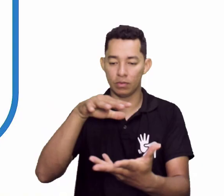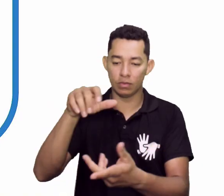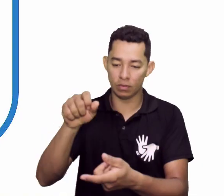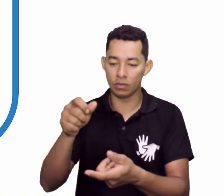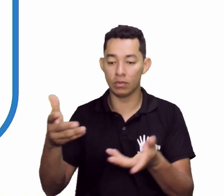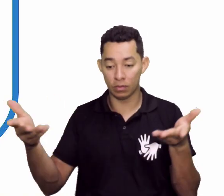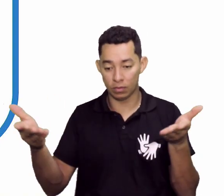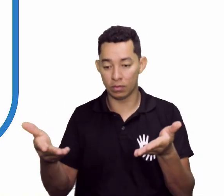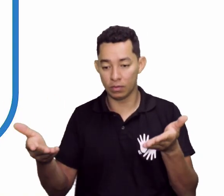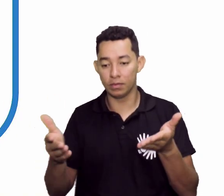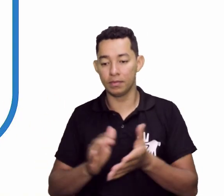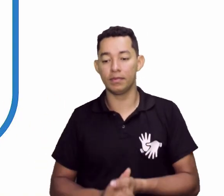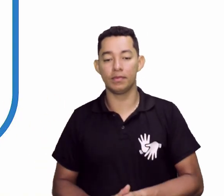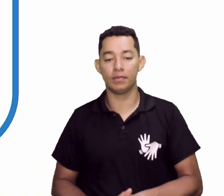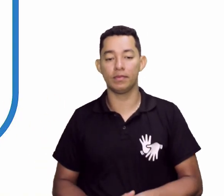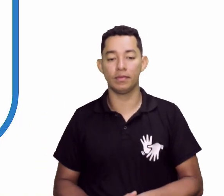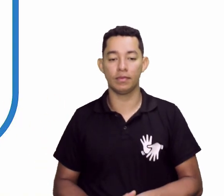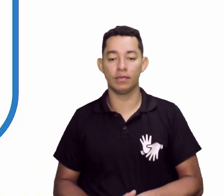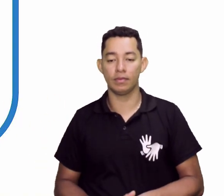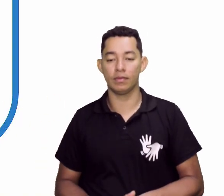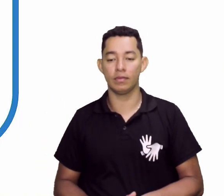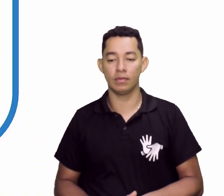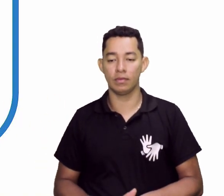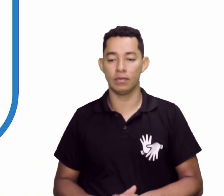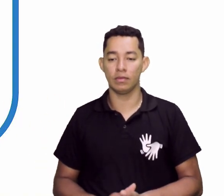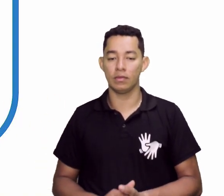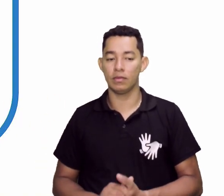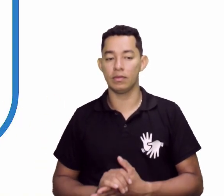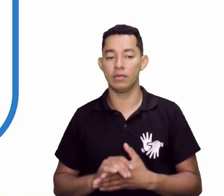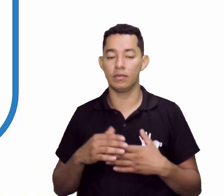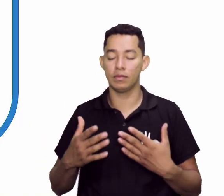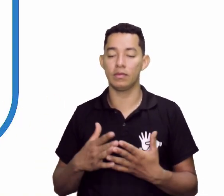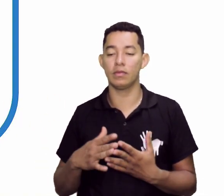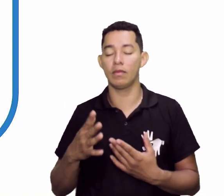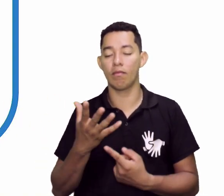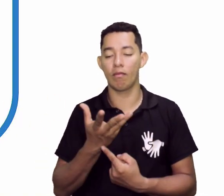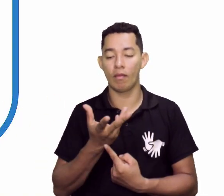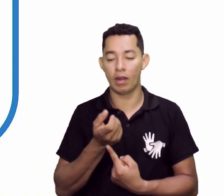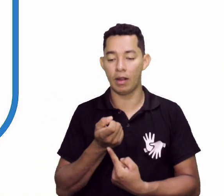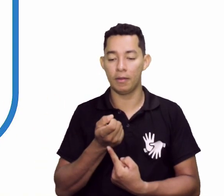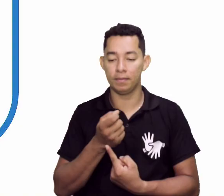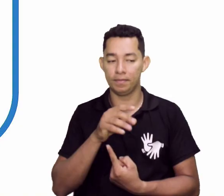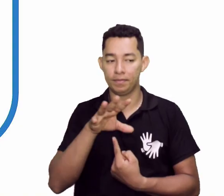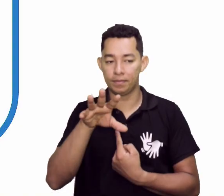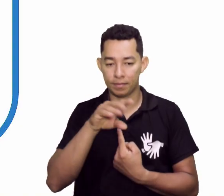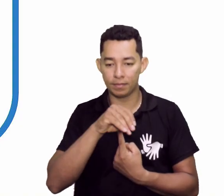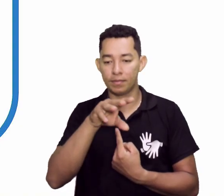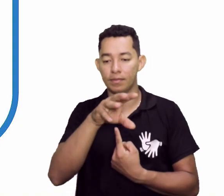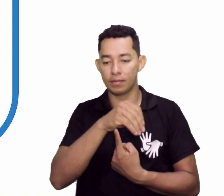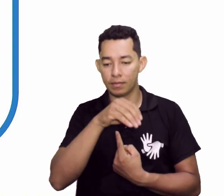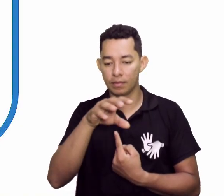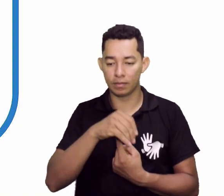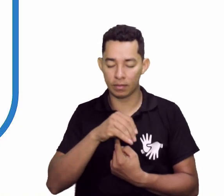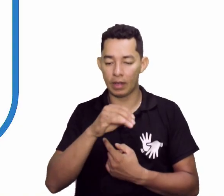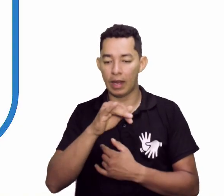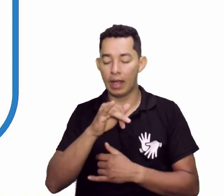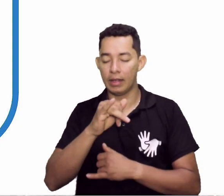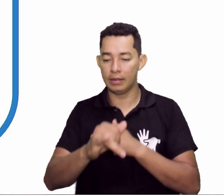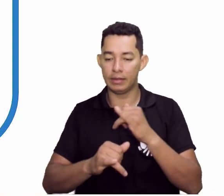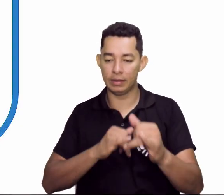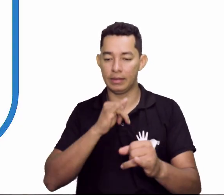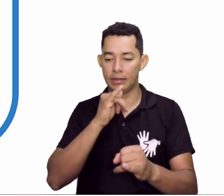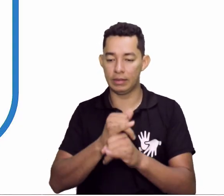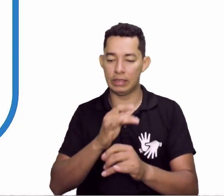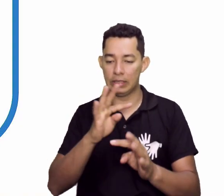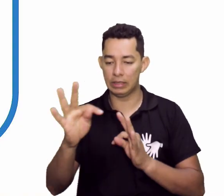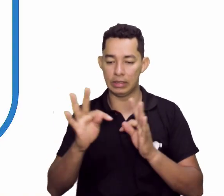a arte se abastecendo da tecnologia, se aproveitando da